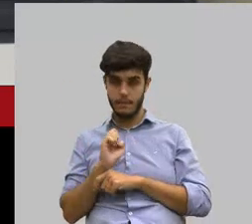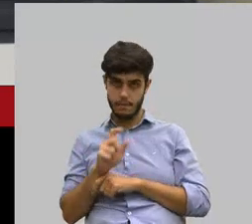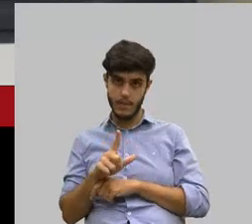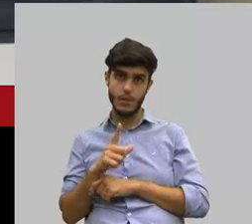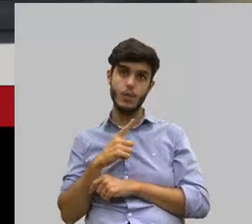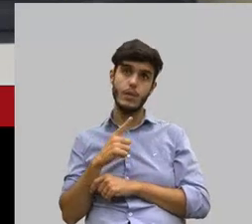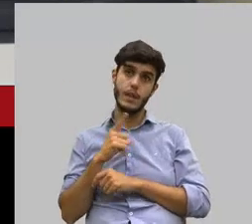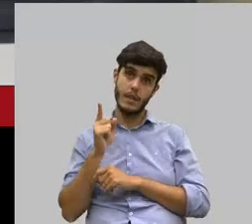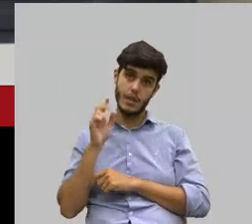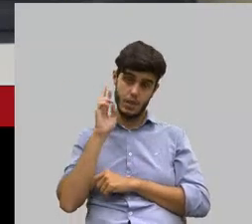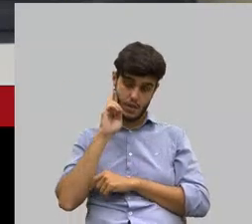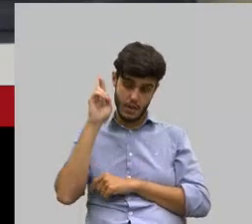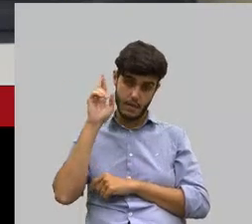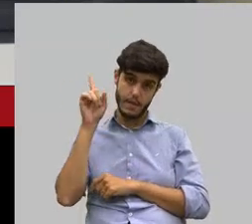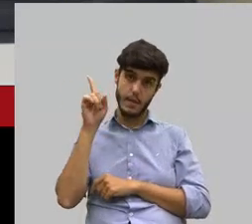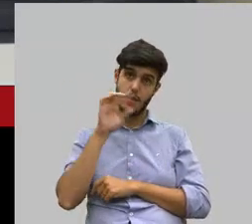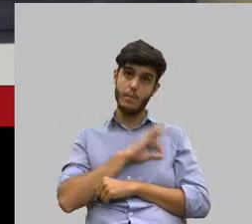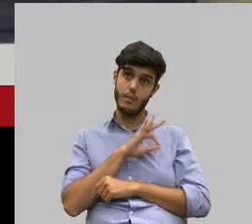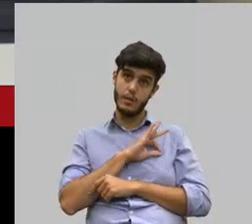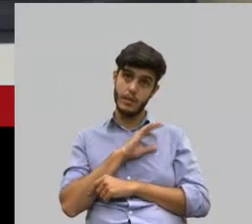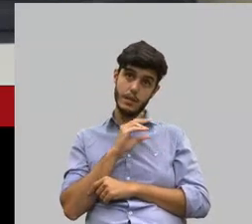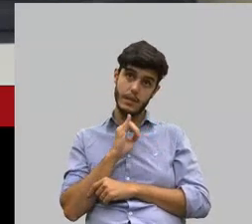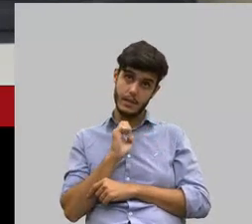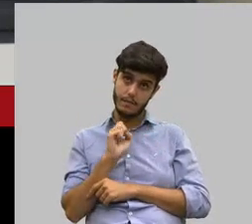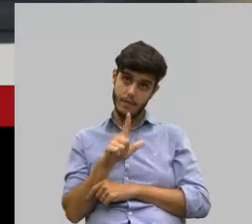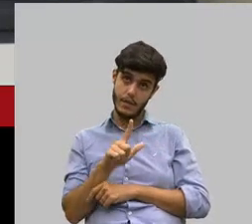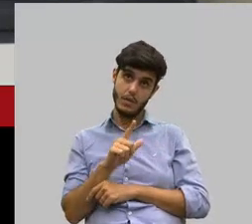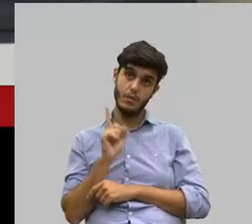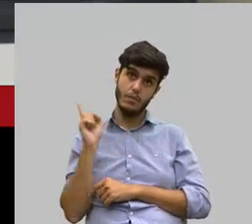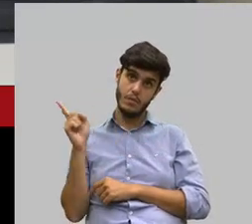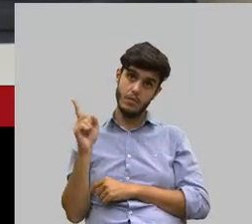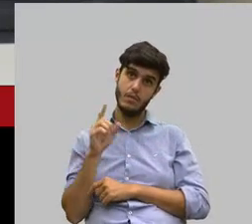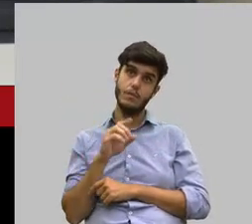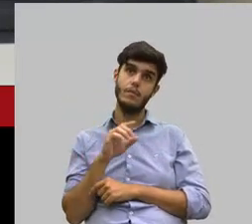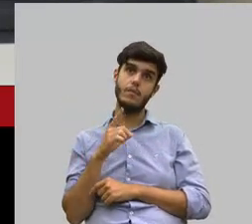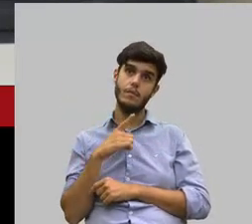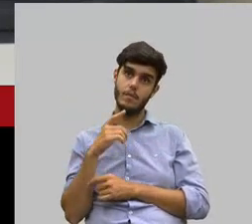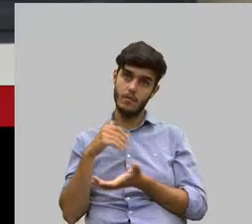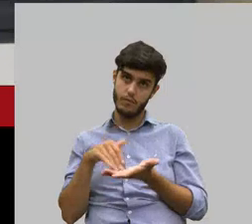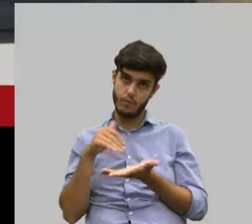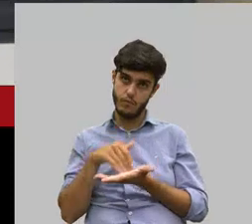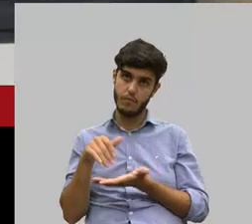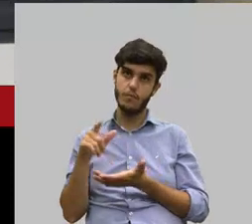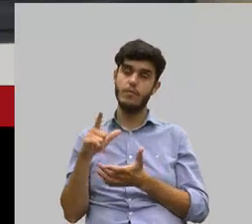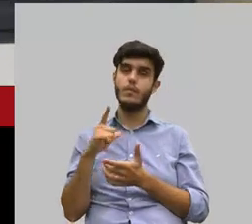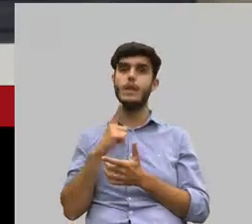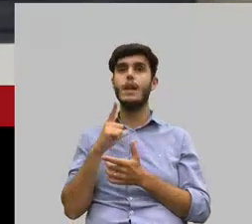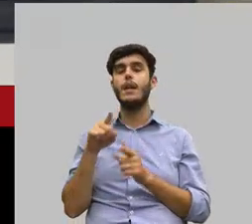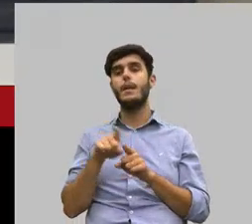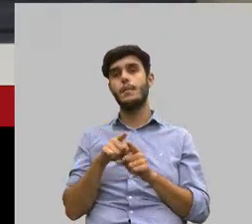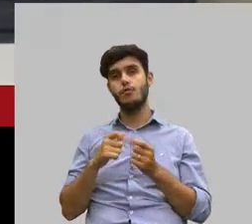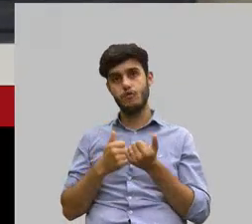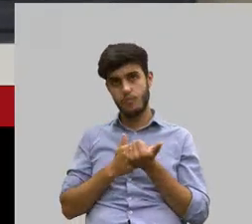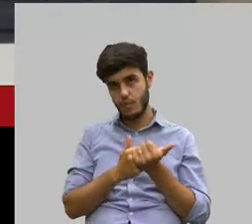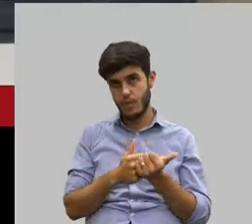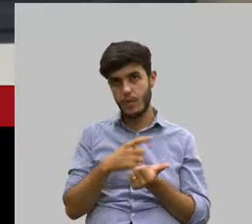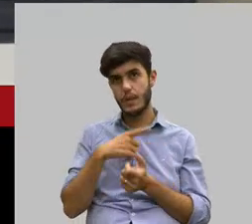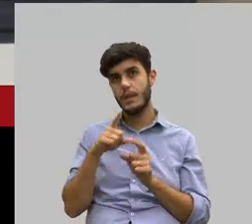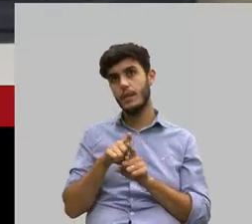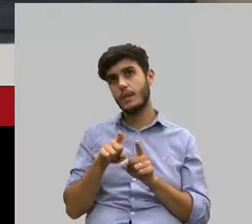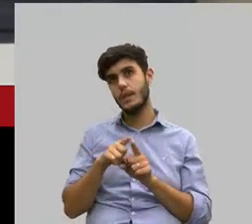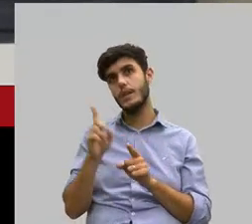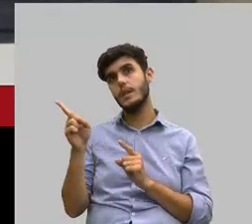chefia da polícia o gabinete da chefia né que comporta chefia de gabinete chefia de junta e assessorias da chefia nós temos superintendência de